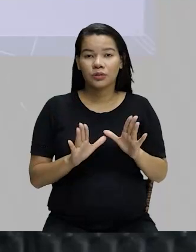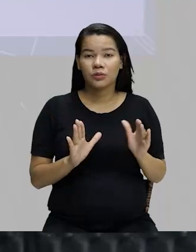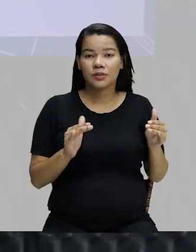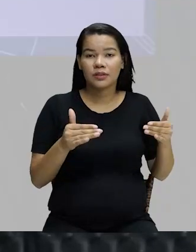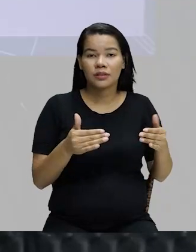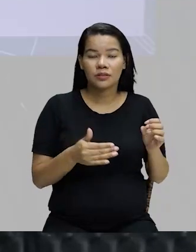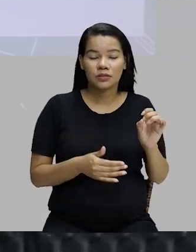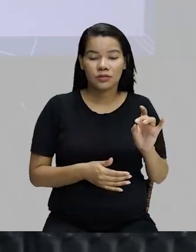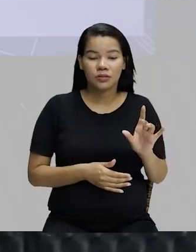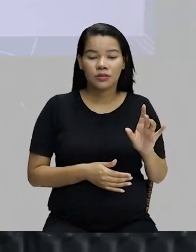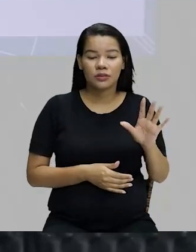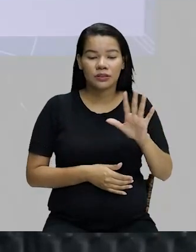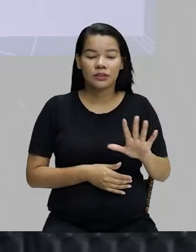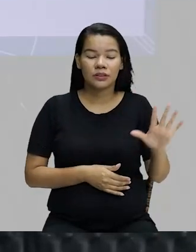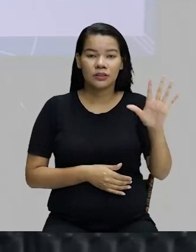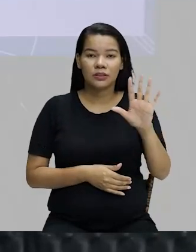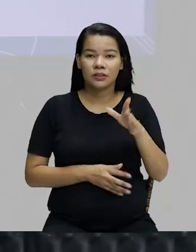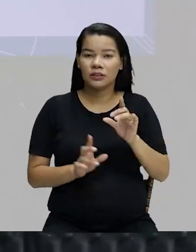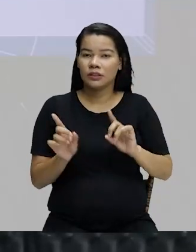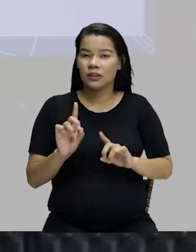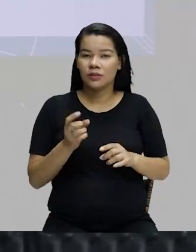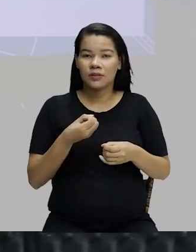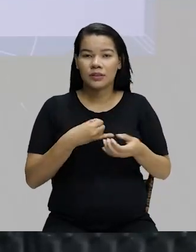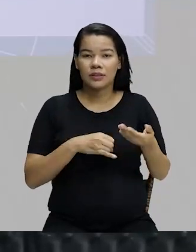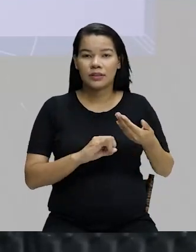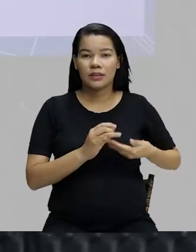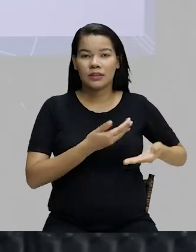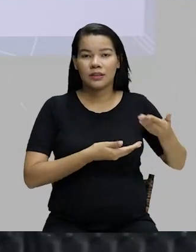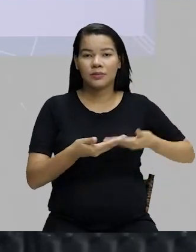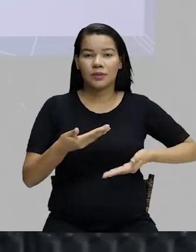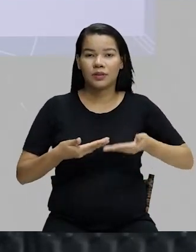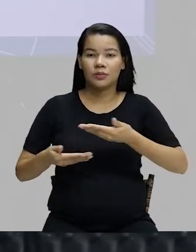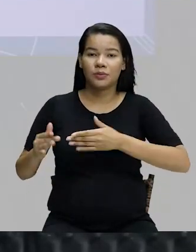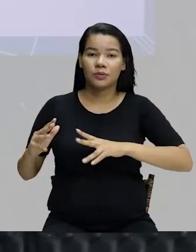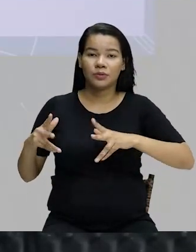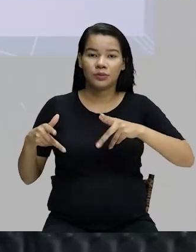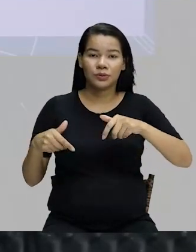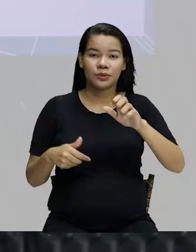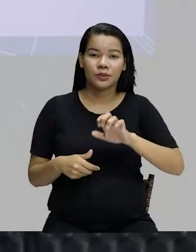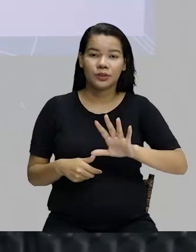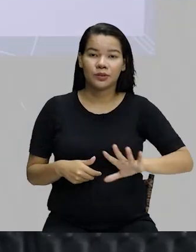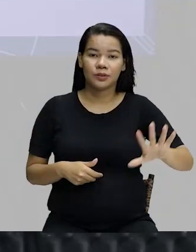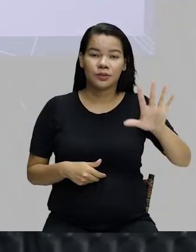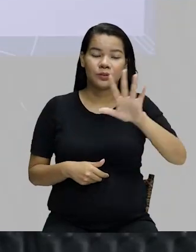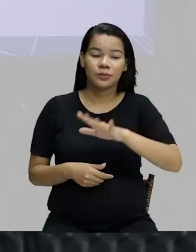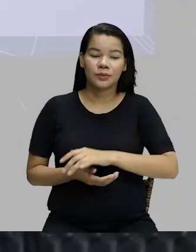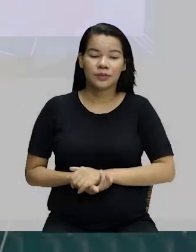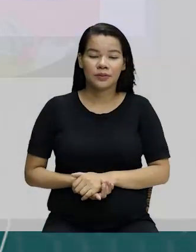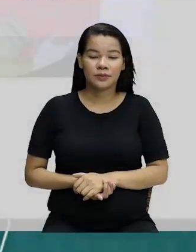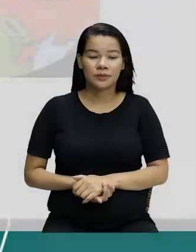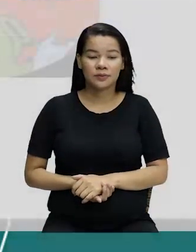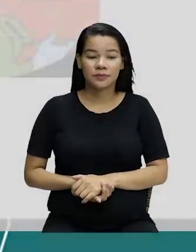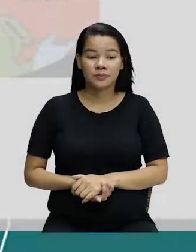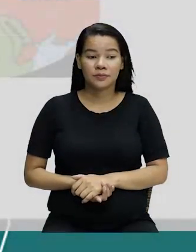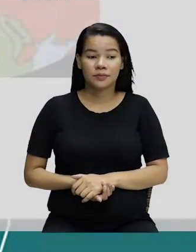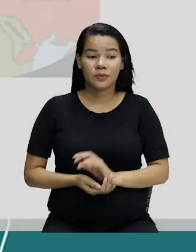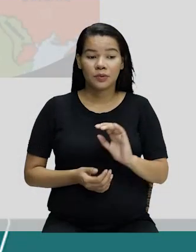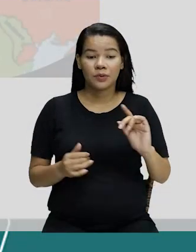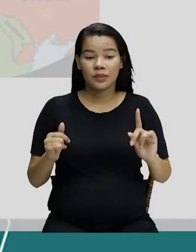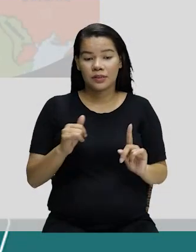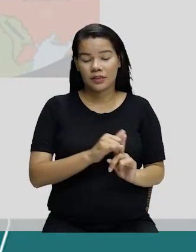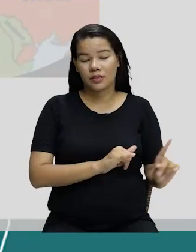apenas na região, ele se espalhou por toda a Europa. Olha só, o acidente